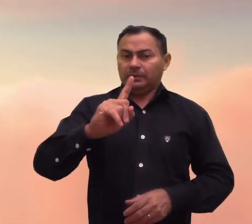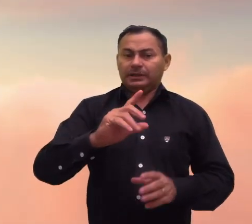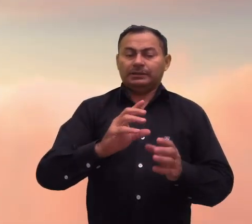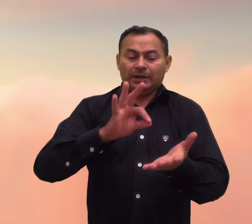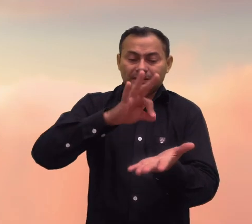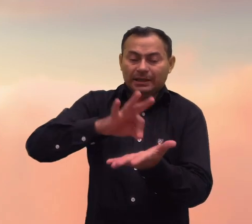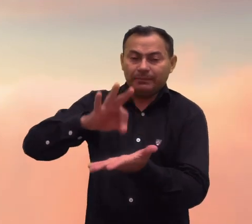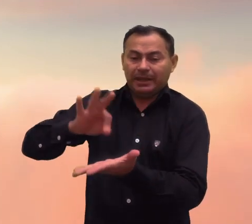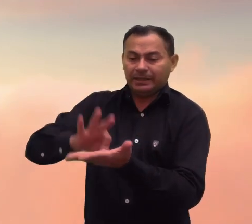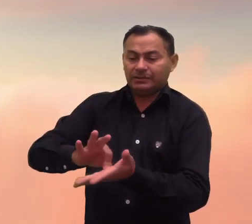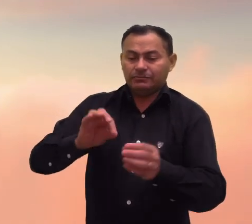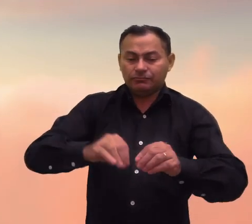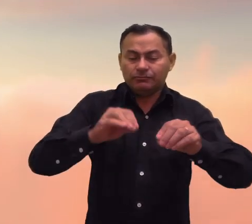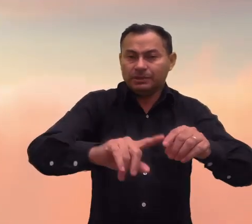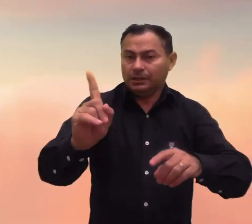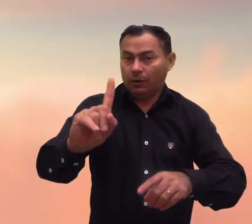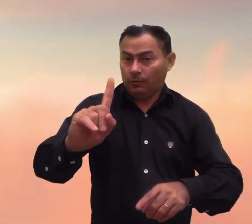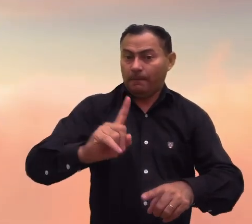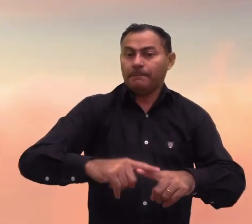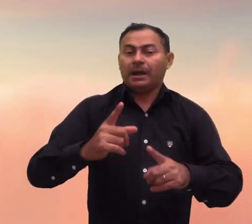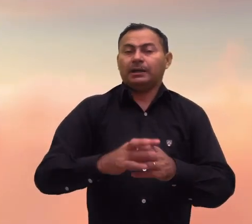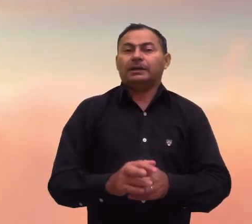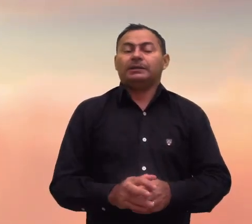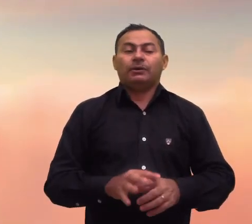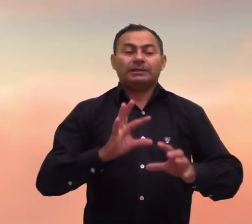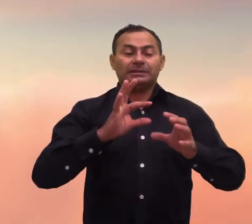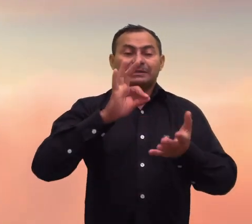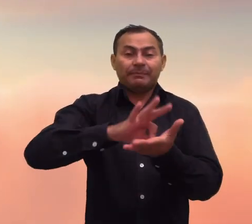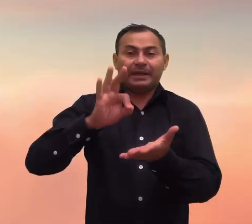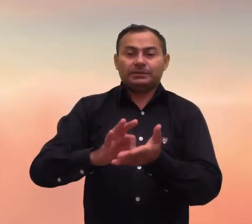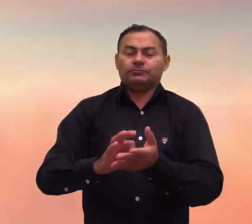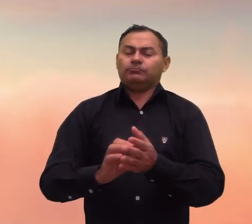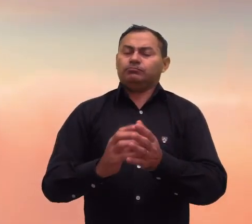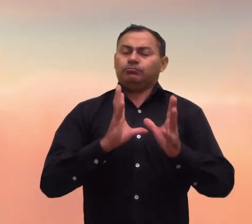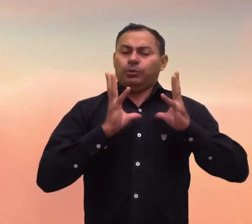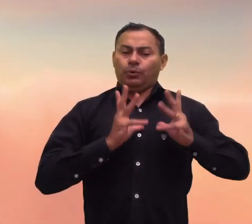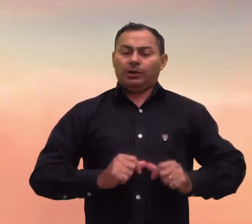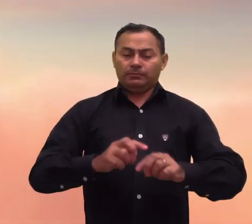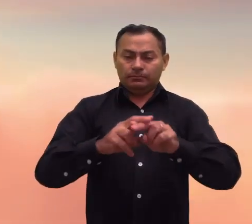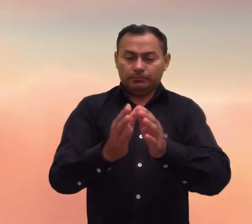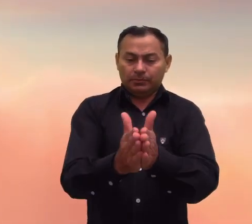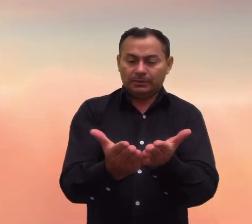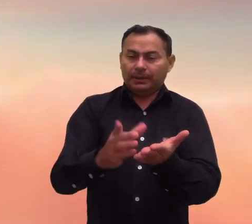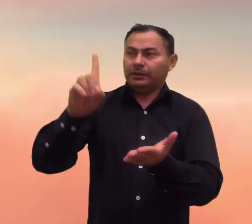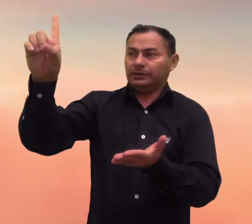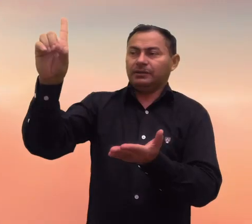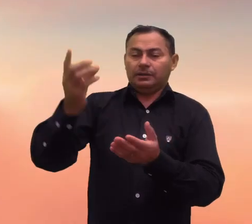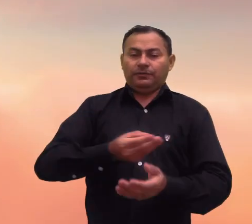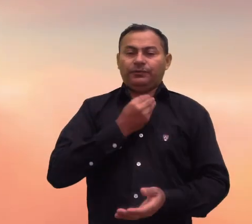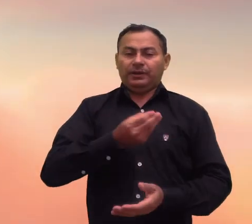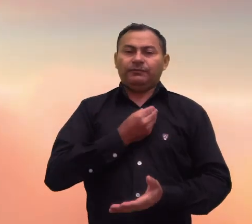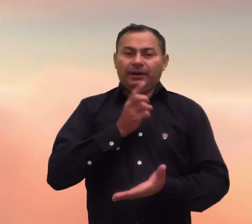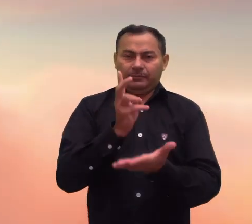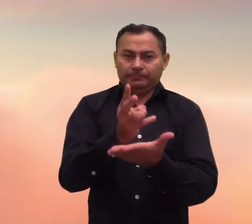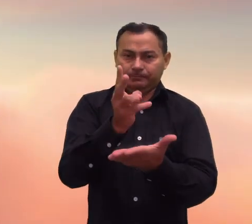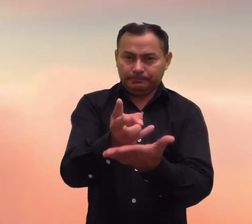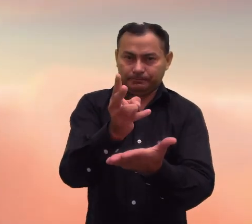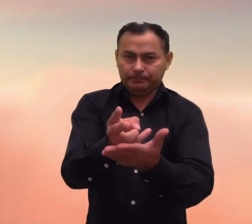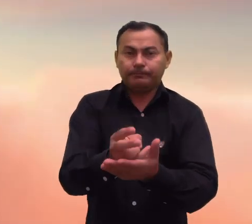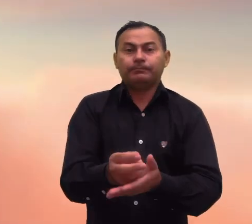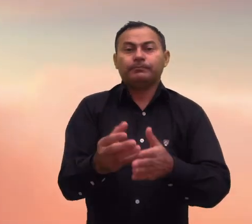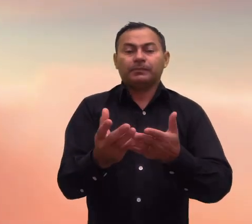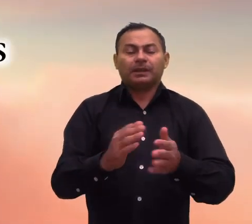nascimento, não de uma semente perecível, mas imperecível, por meio da palavra de Deus